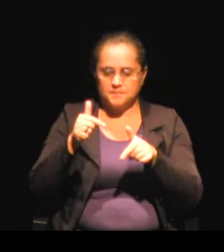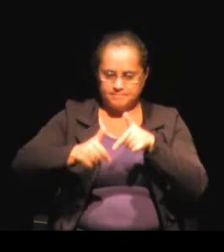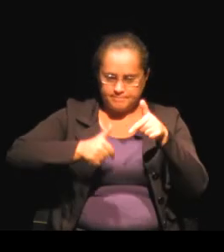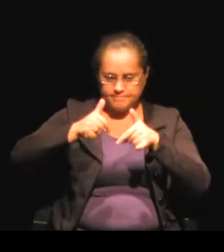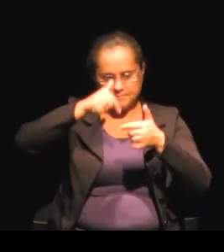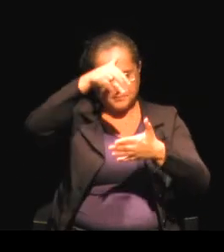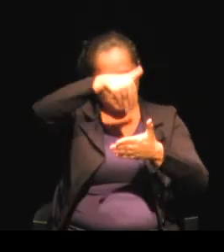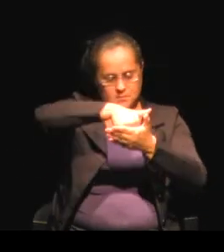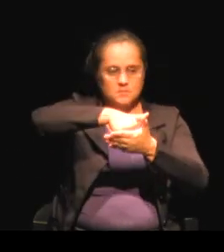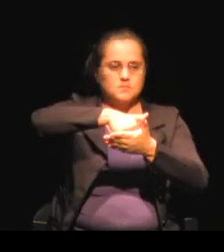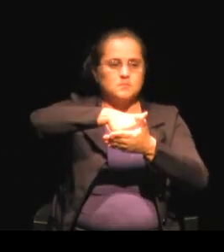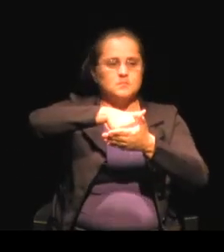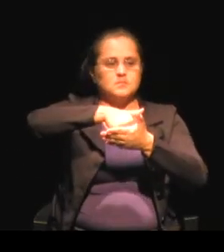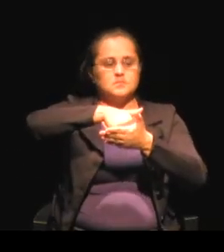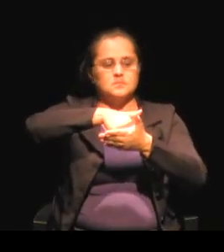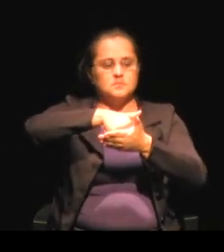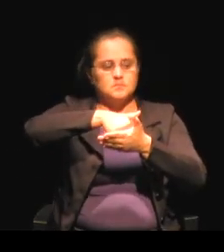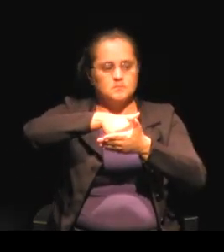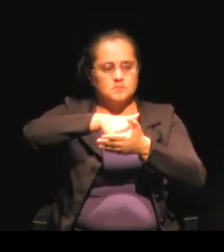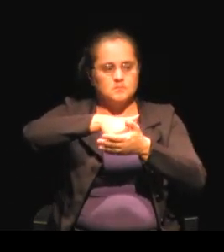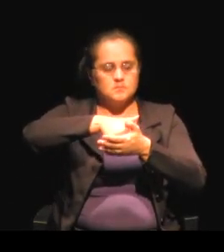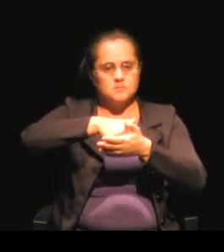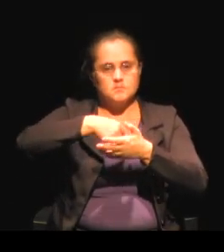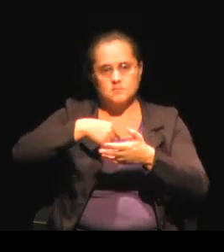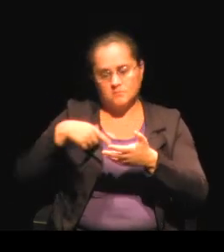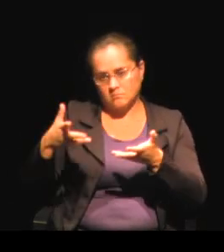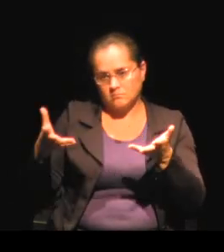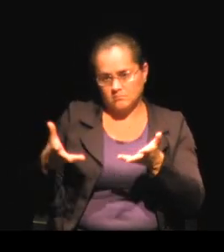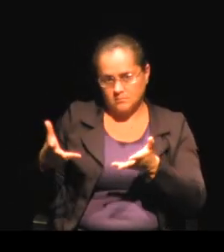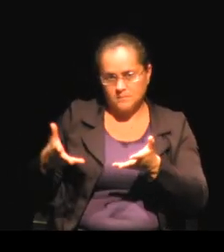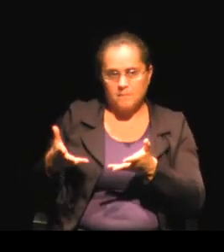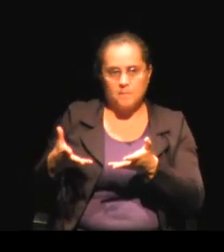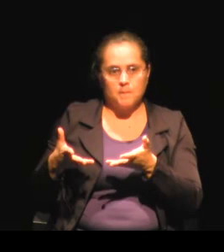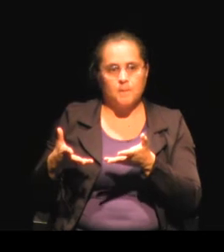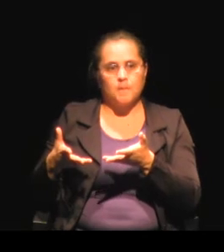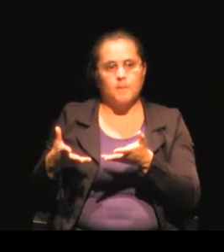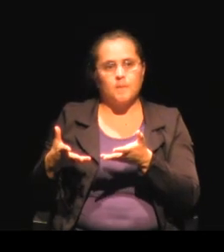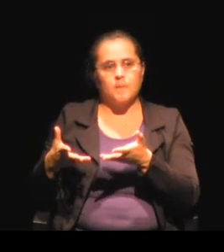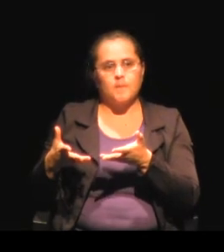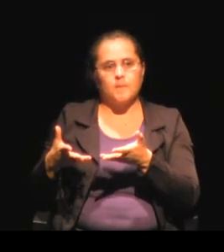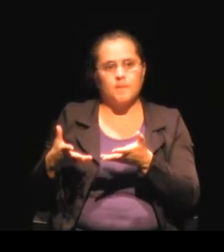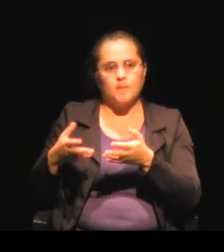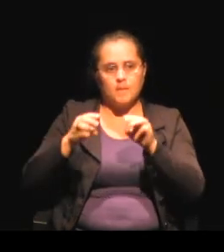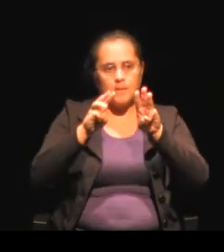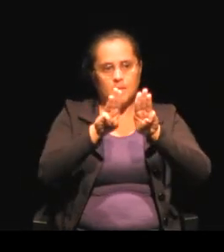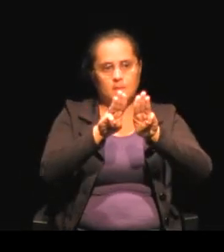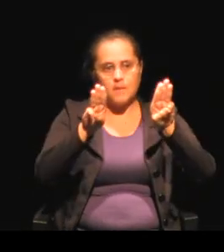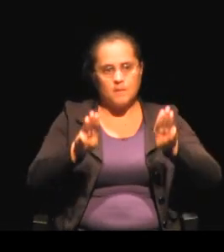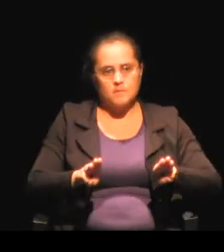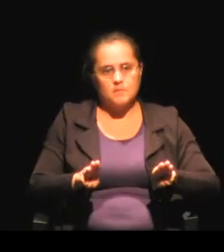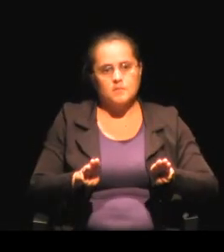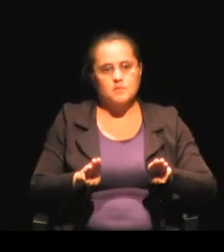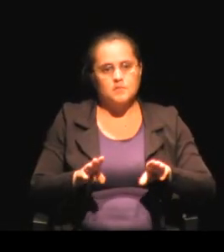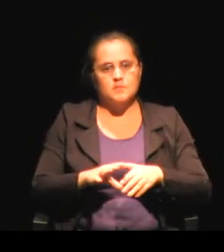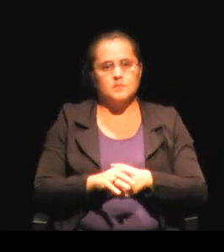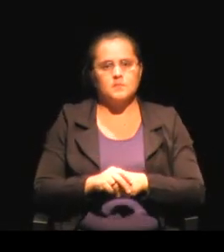de trabalho dela, ou de pouco trabalho, e com isso a gente fizesse, se fosse seguir especificamente o requerimento técnico dessas salas, daria para fazer